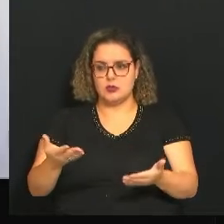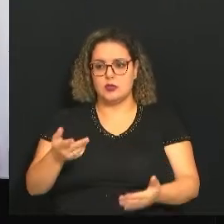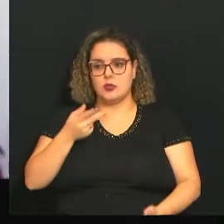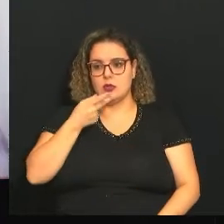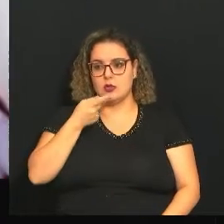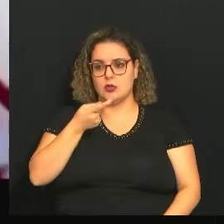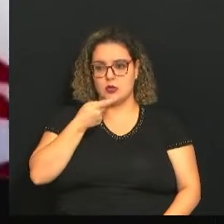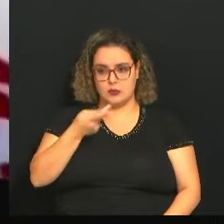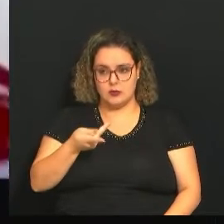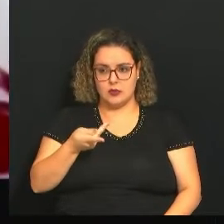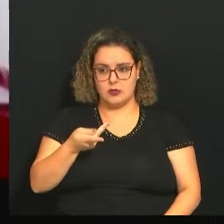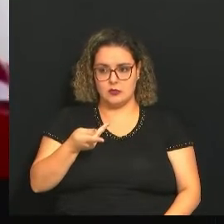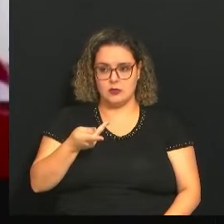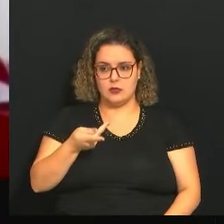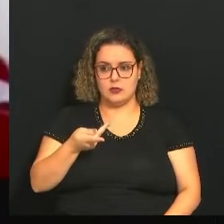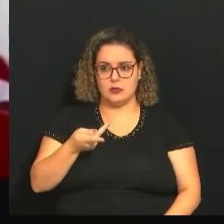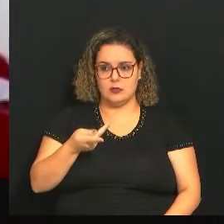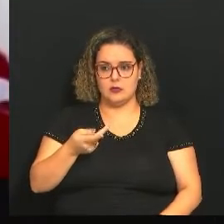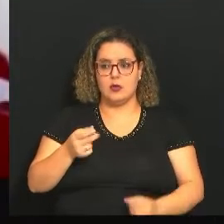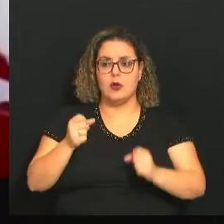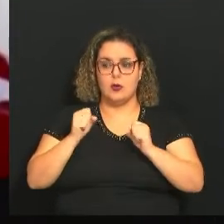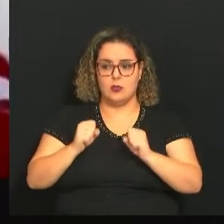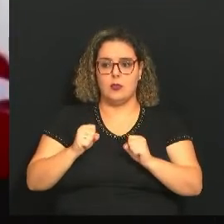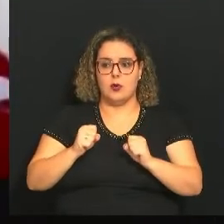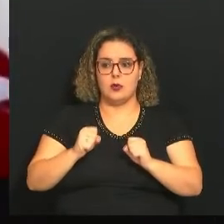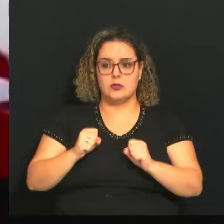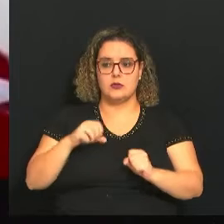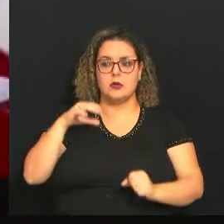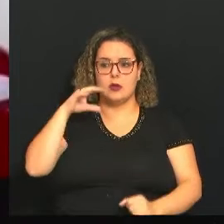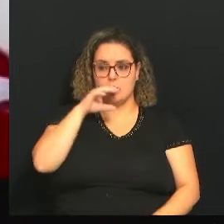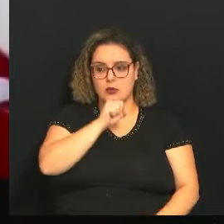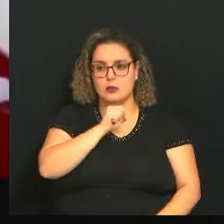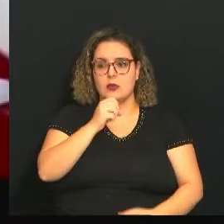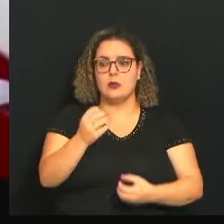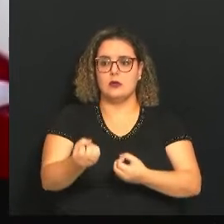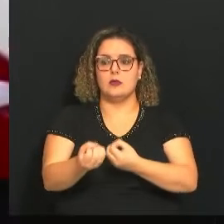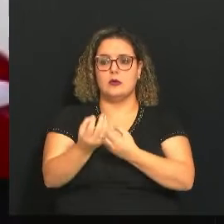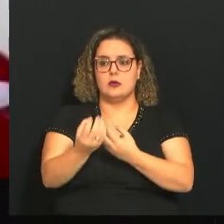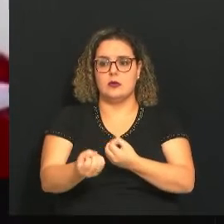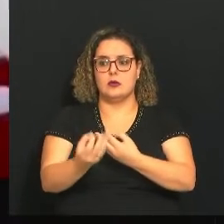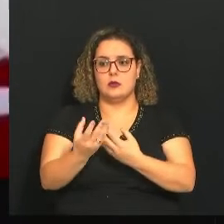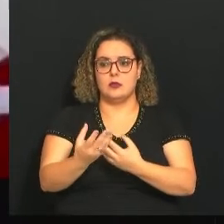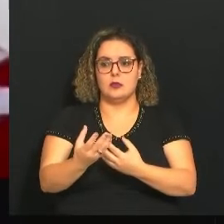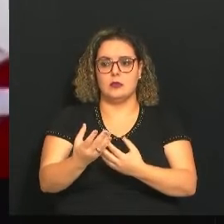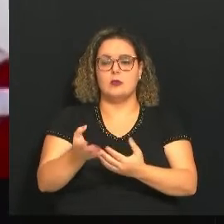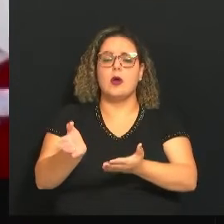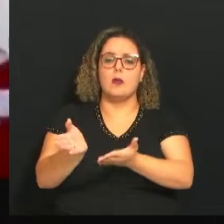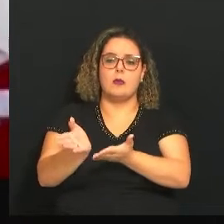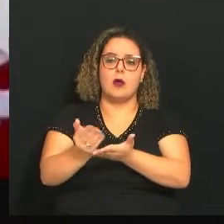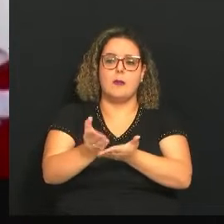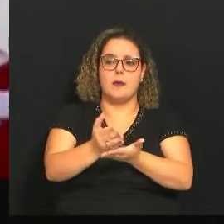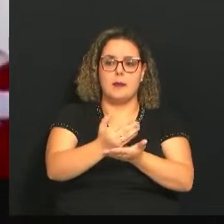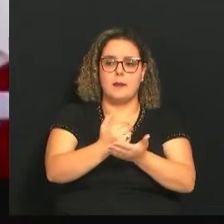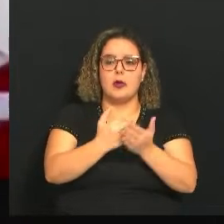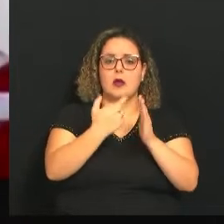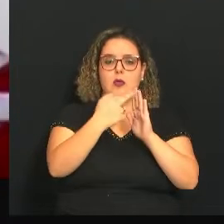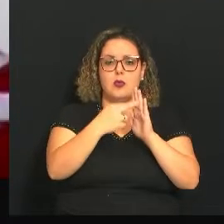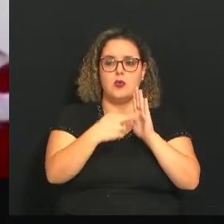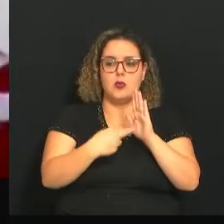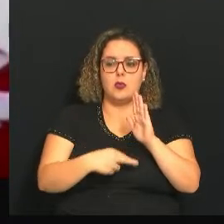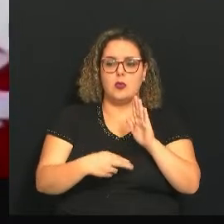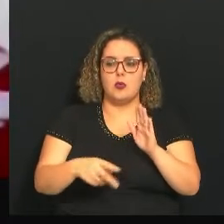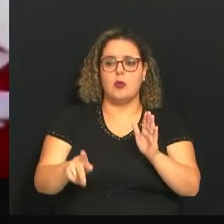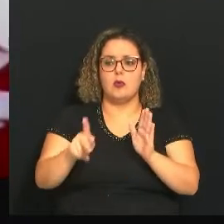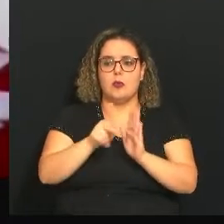falei, eu posso passar rapidamente os dados que a gente tirou lá dos relatórios da